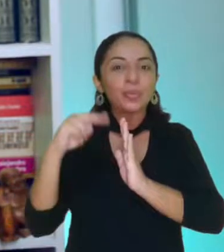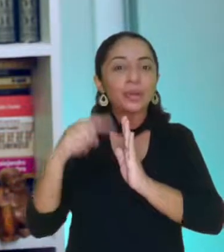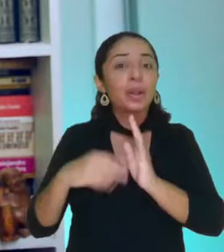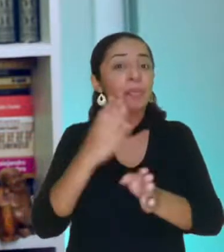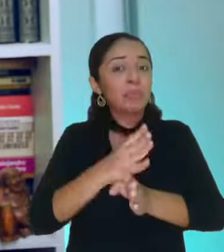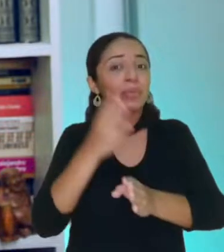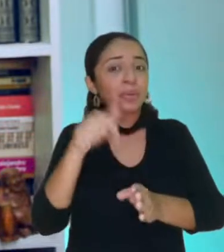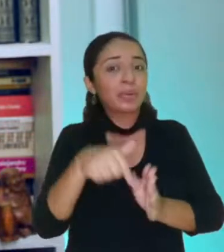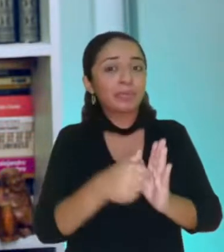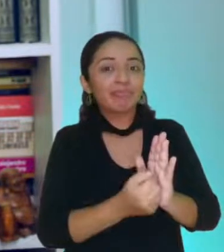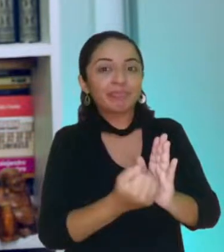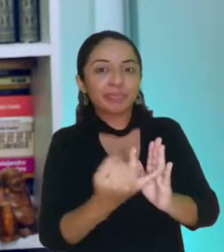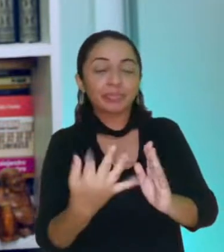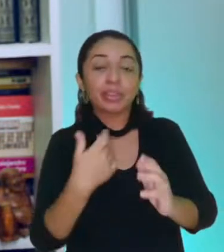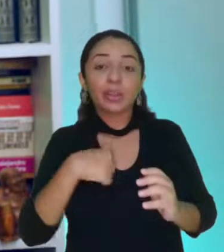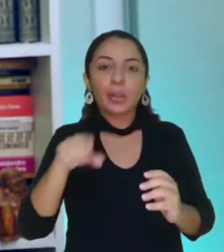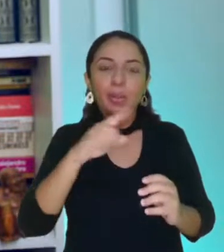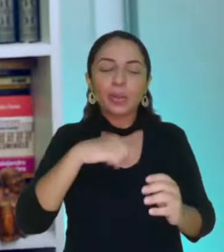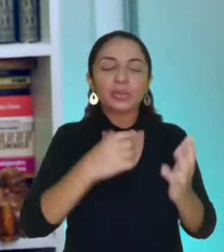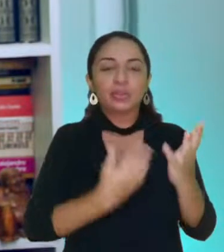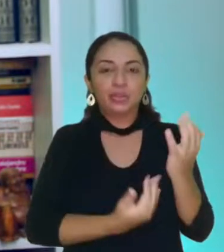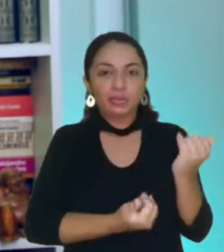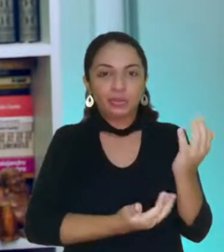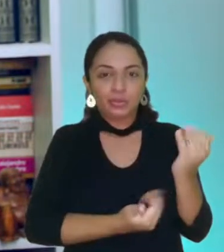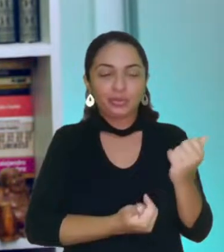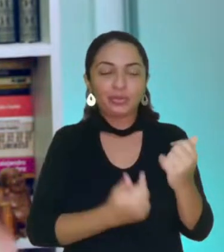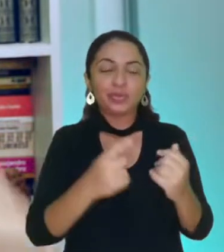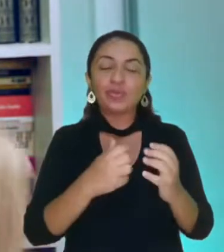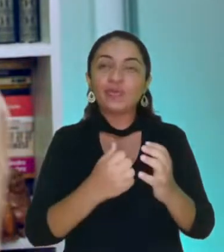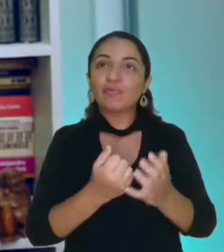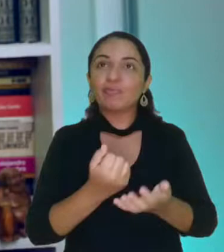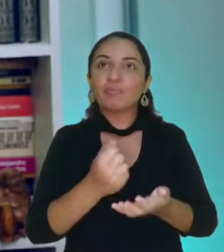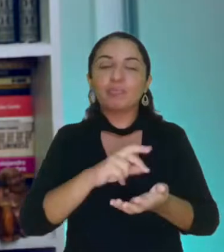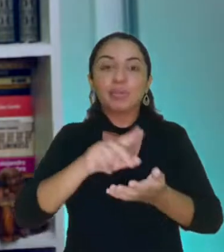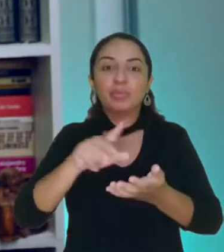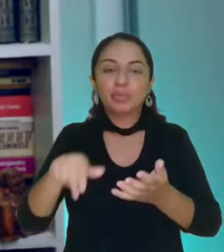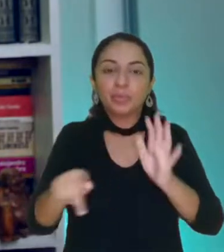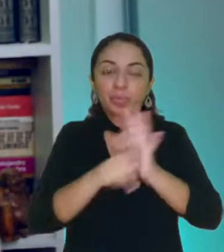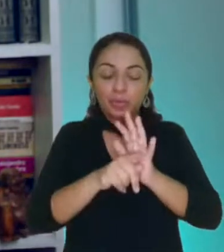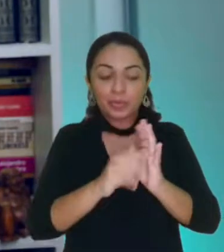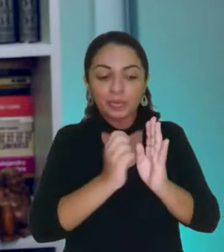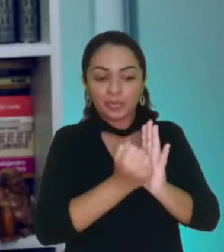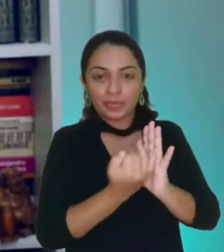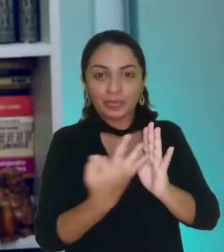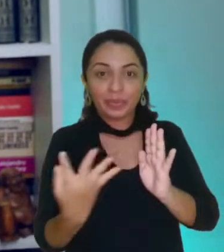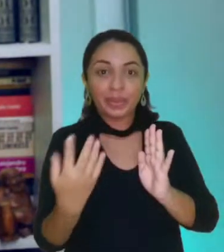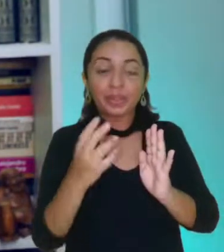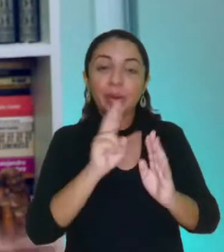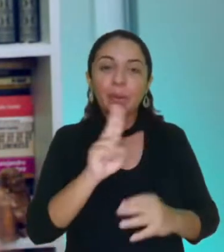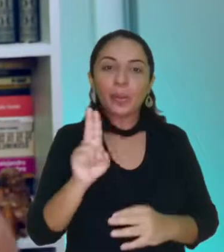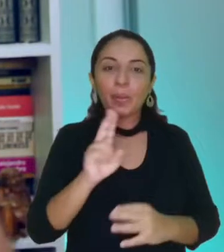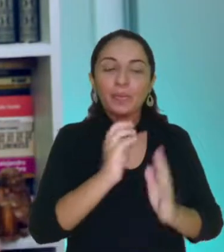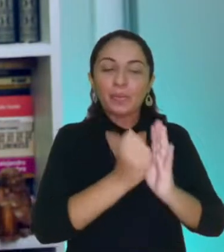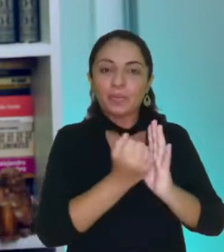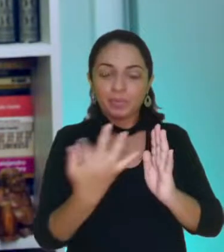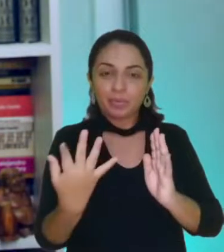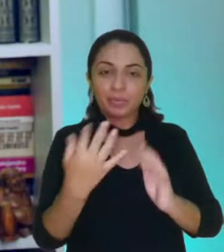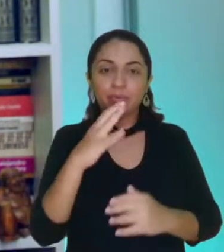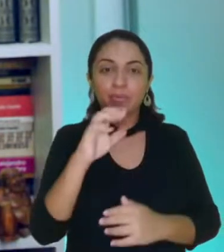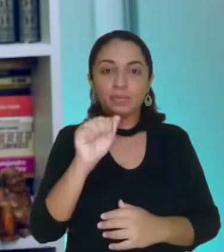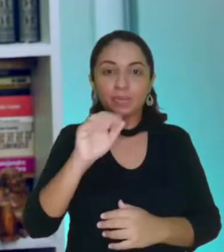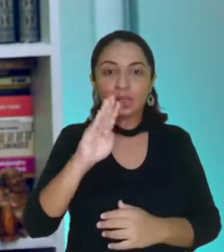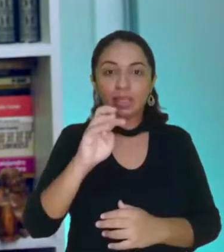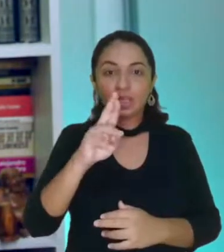lemos aí quando a gente era adolescente vários livros dessa coleção aqui, a coleção Abril. E